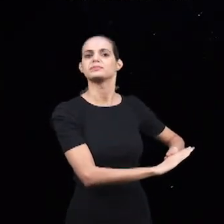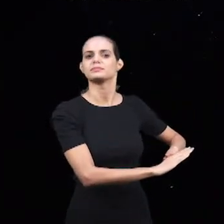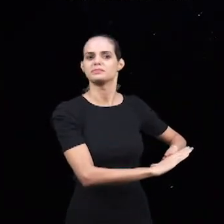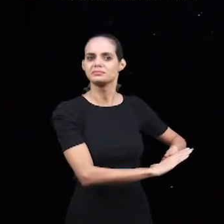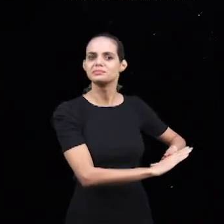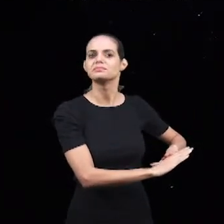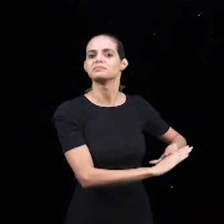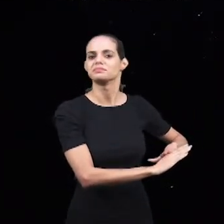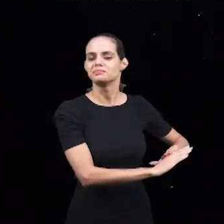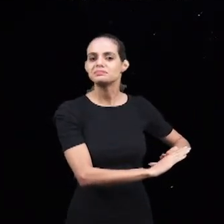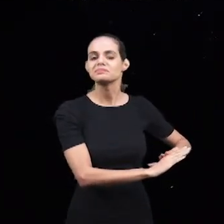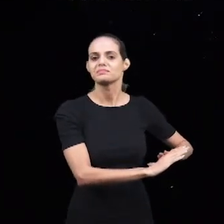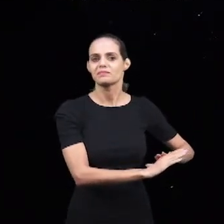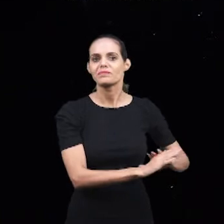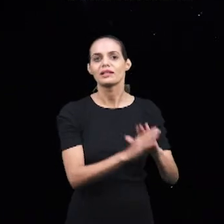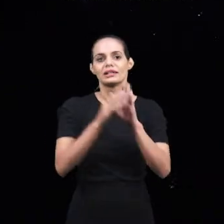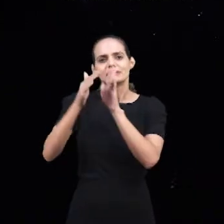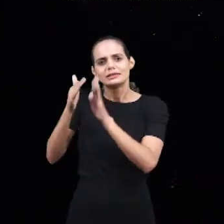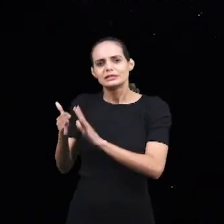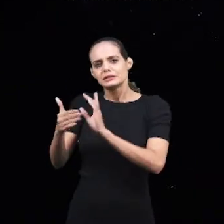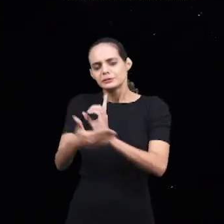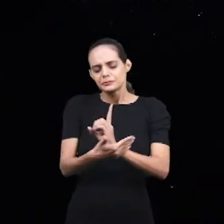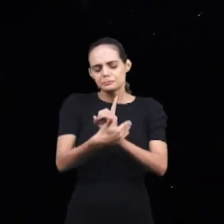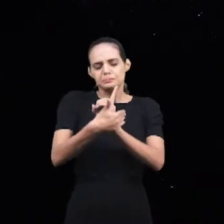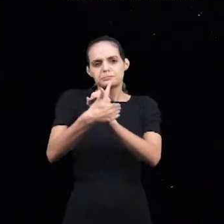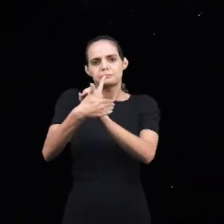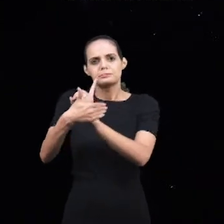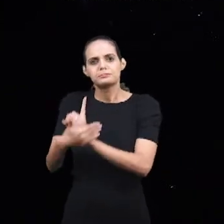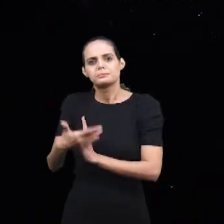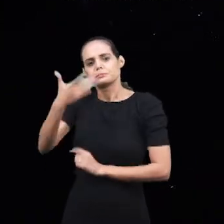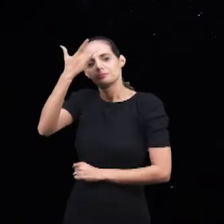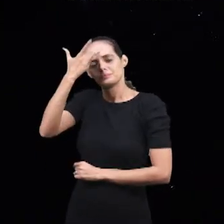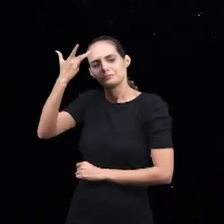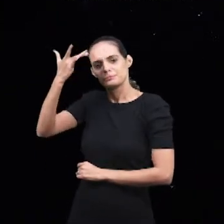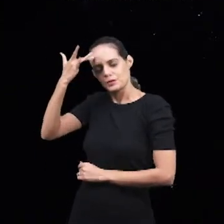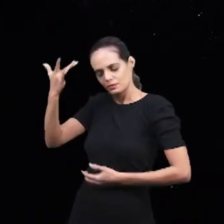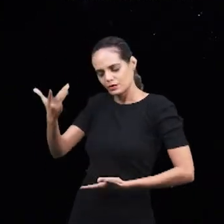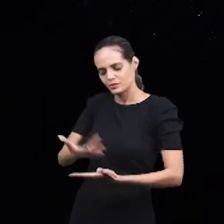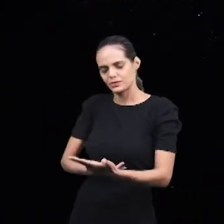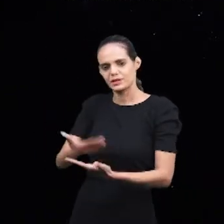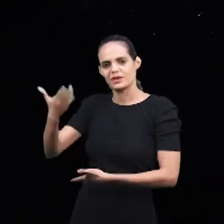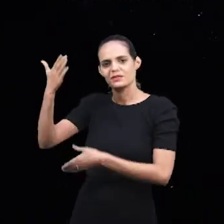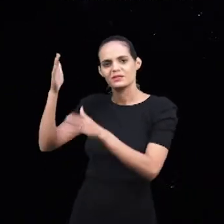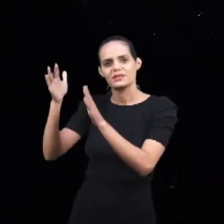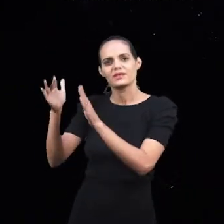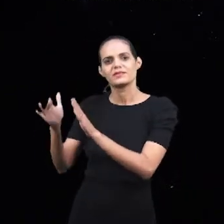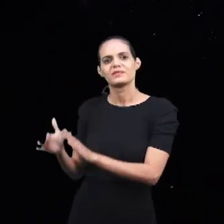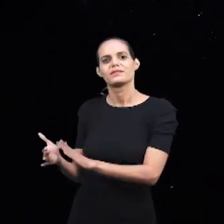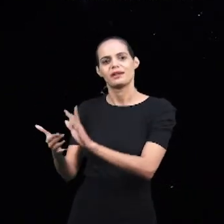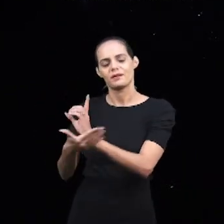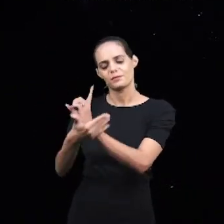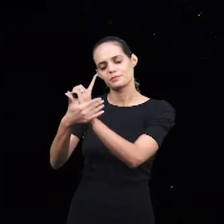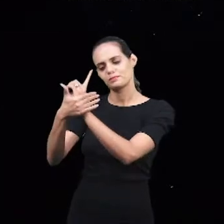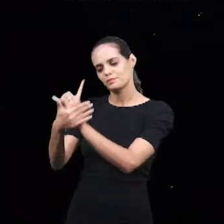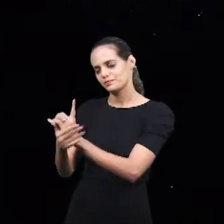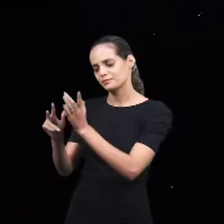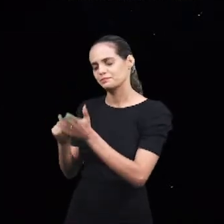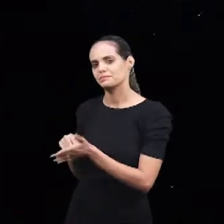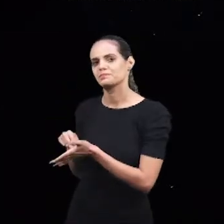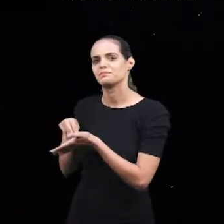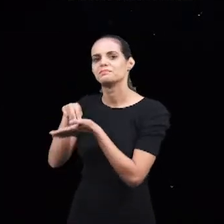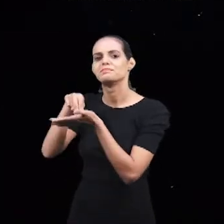maldade e conserva em retidão quem for fiel.